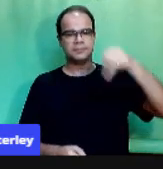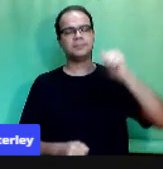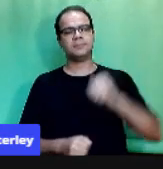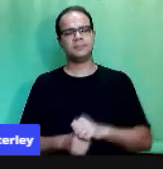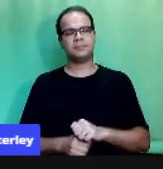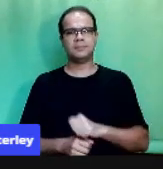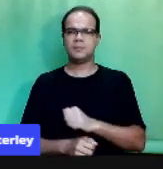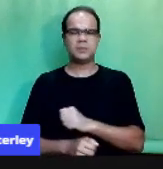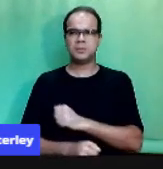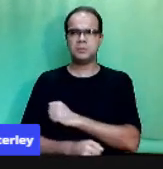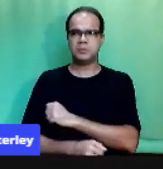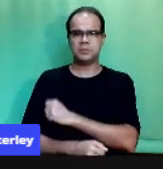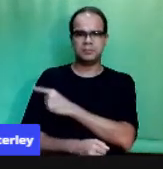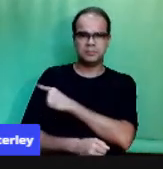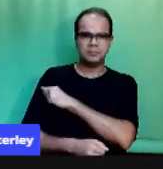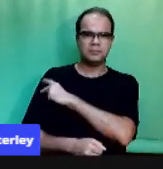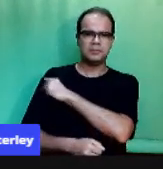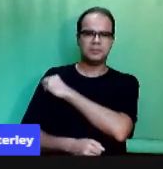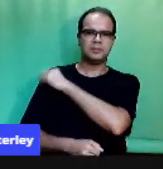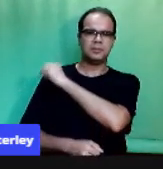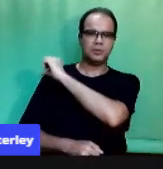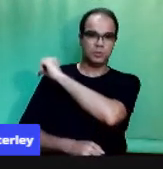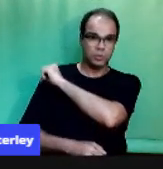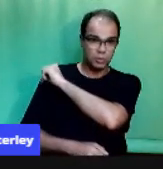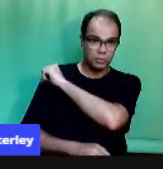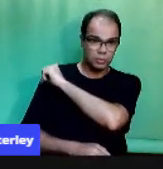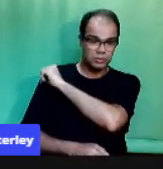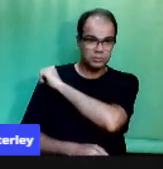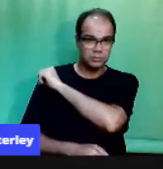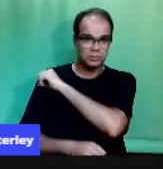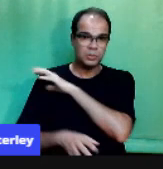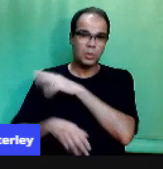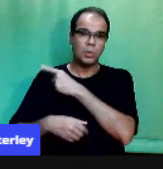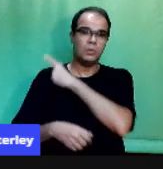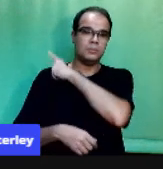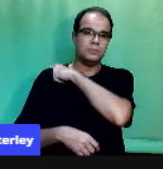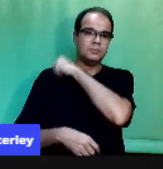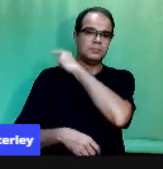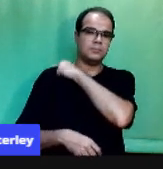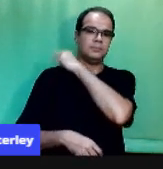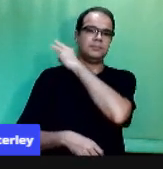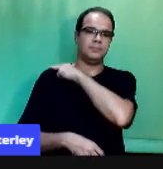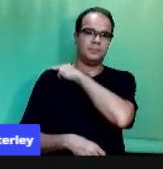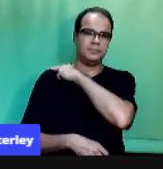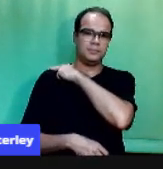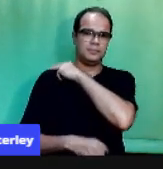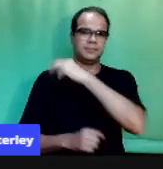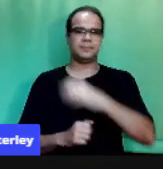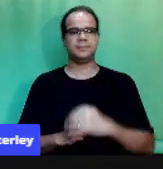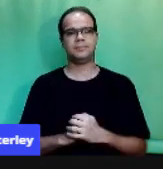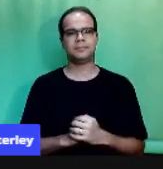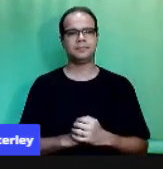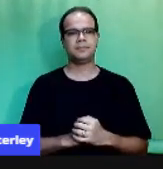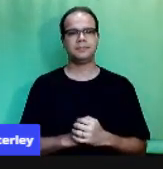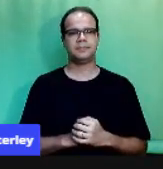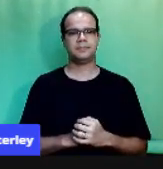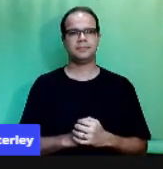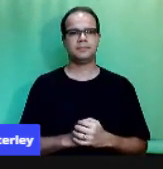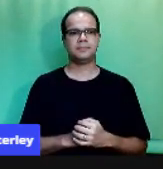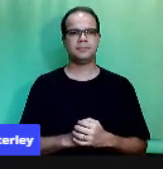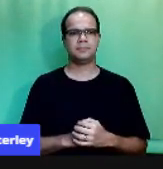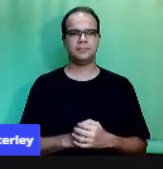fundamental e também para o ensino médio. Tá? Para